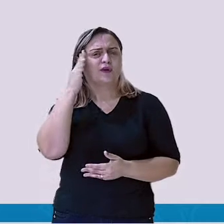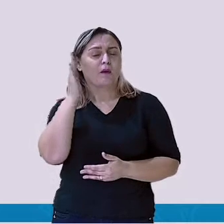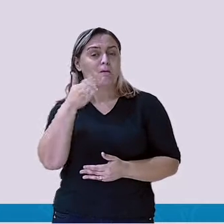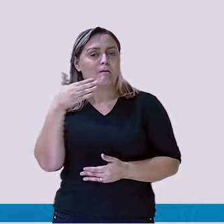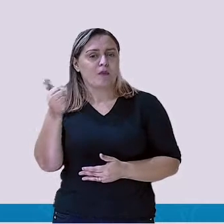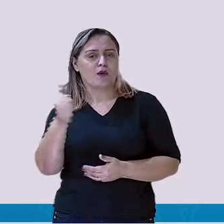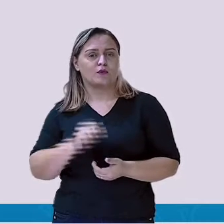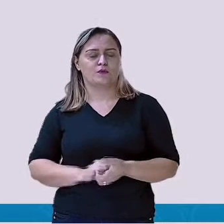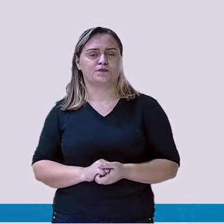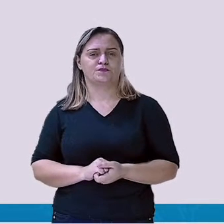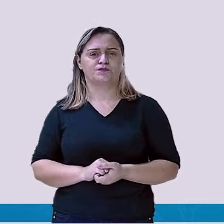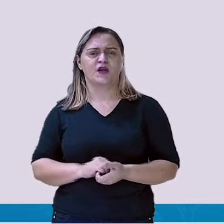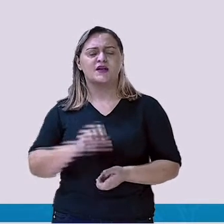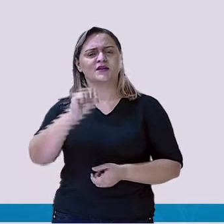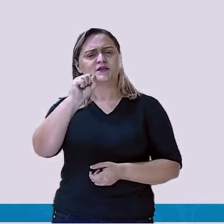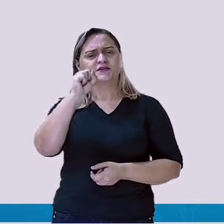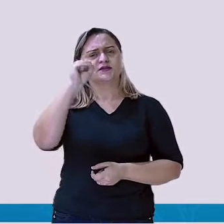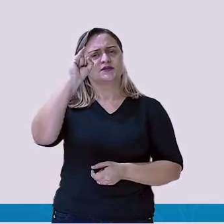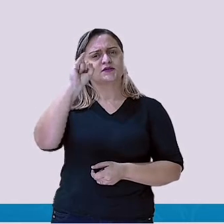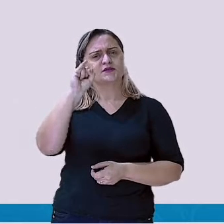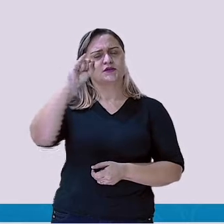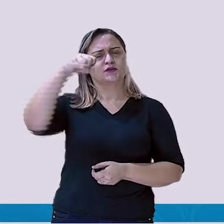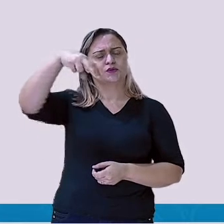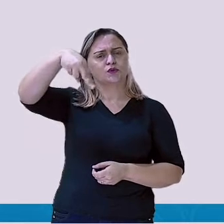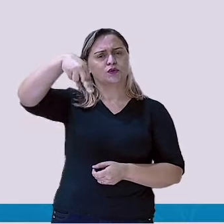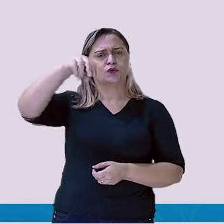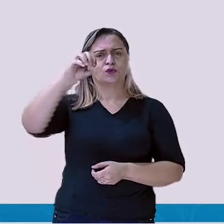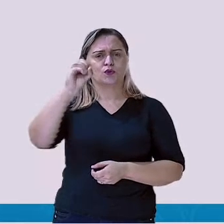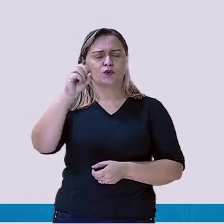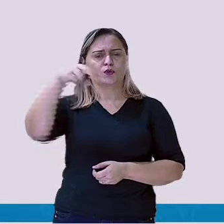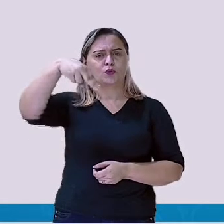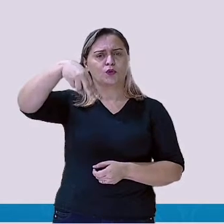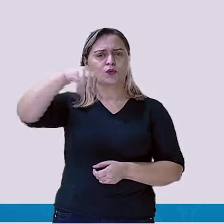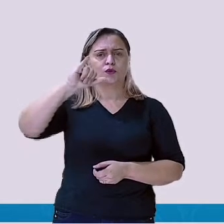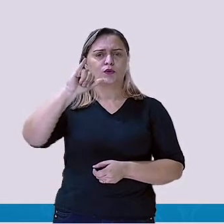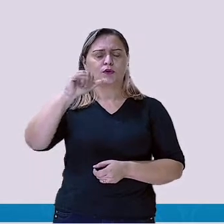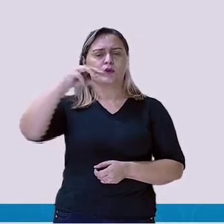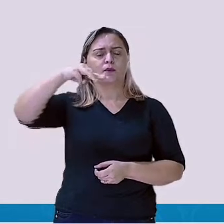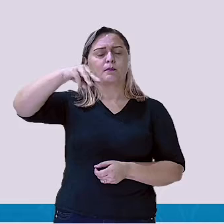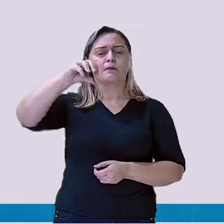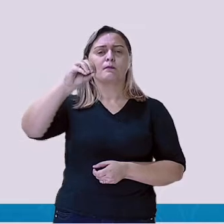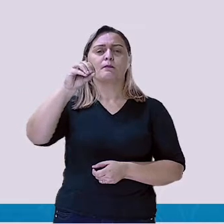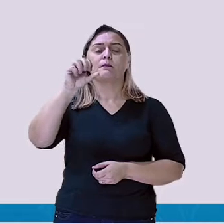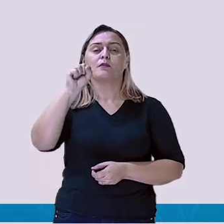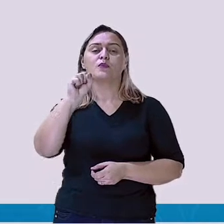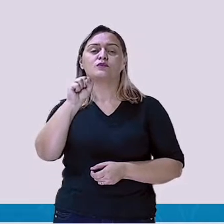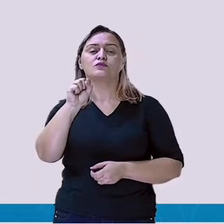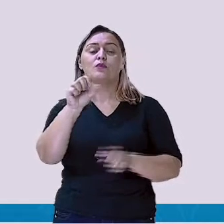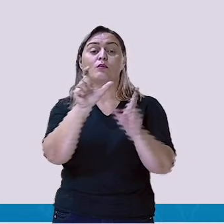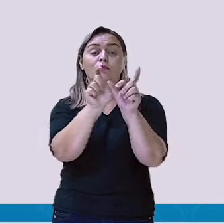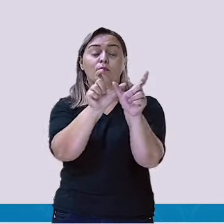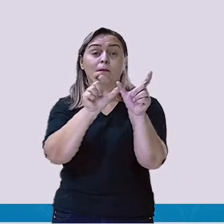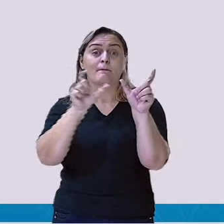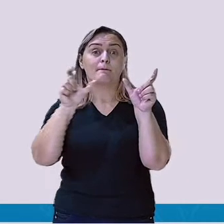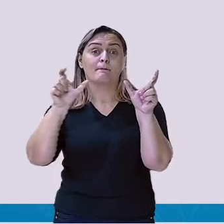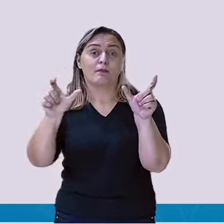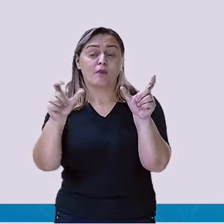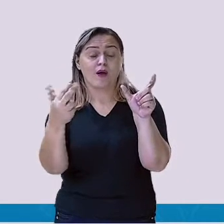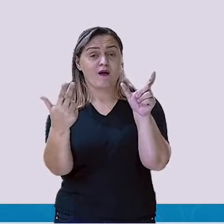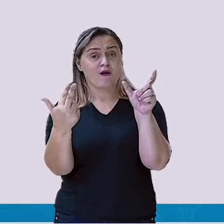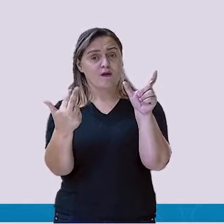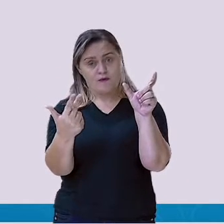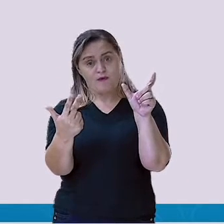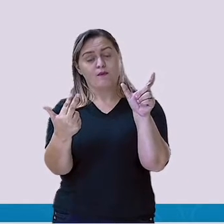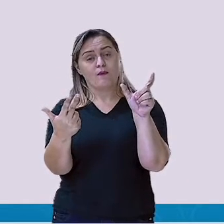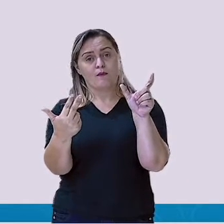mais? O que são sinônimos? Sinônimos são as palavras que possuem significado idêntico ou